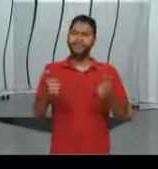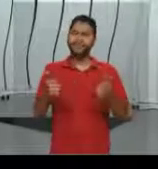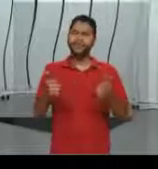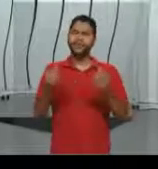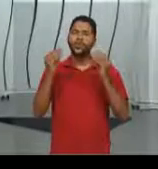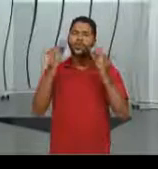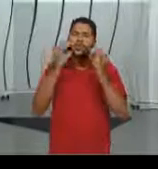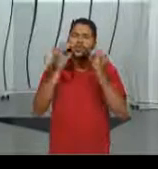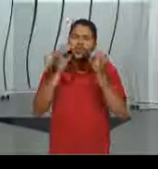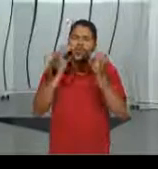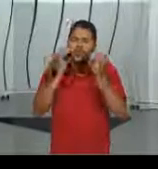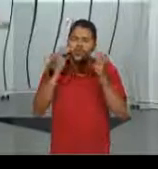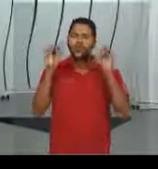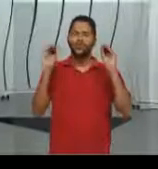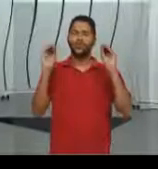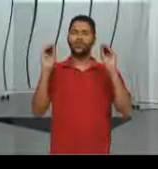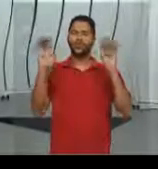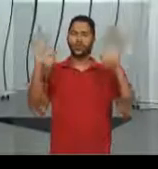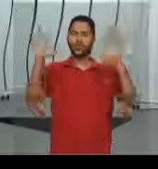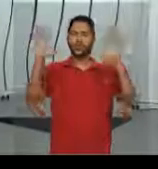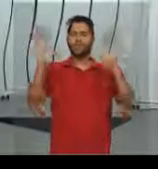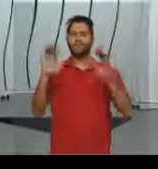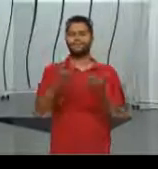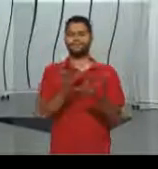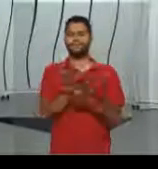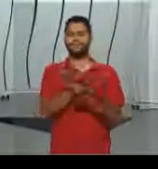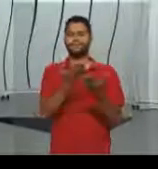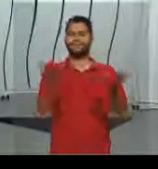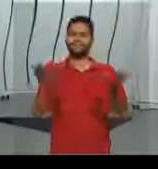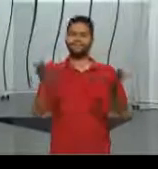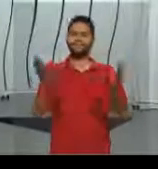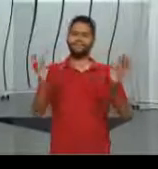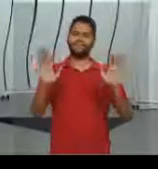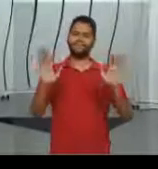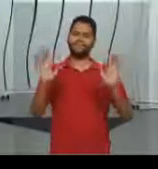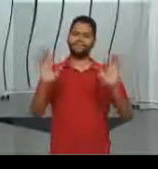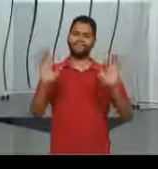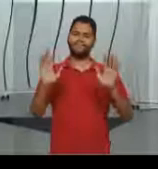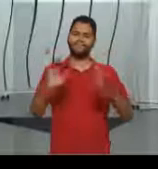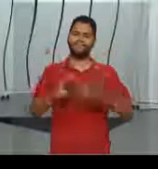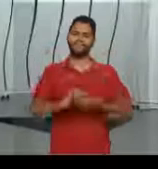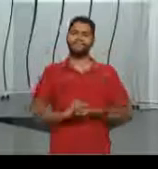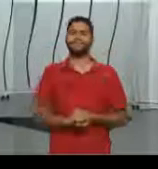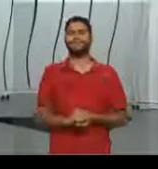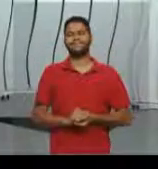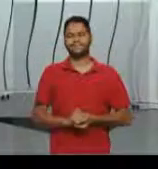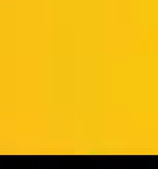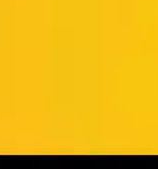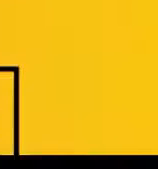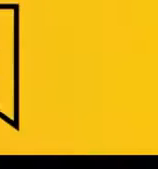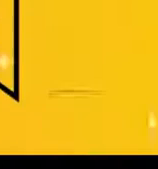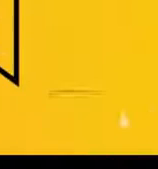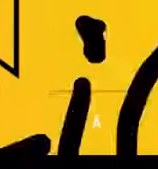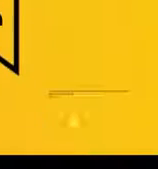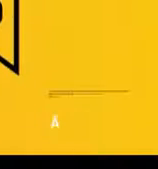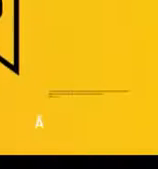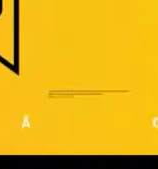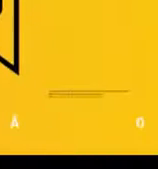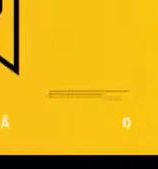Um grande beijo no coraçãozinho de todo mundo e até a próxima aula. Tchau, gente!